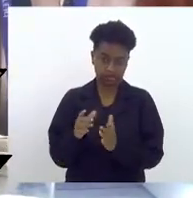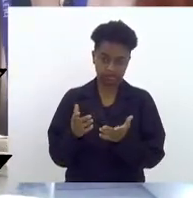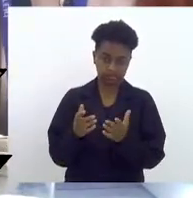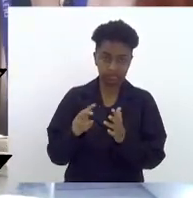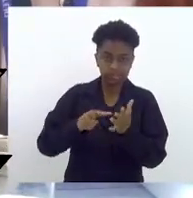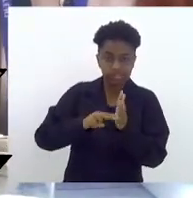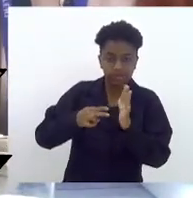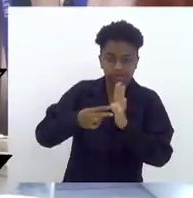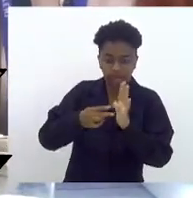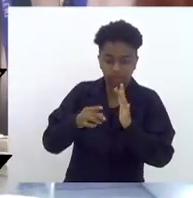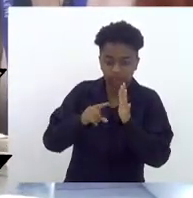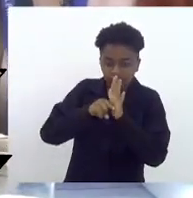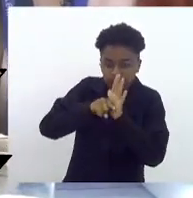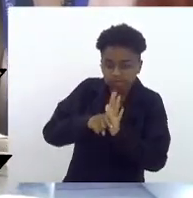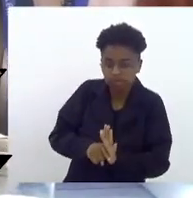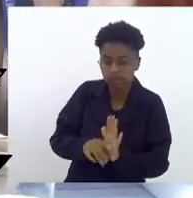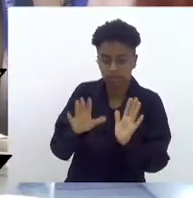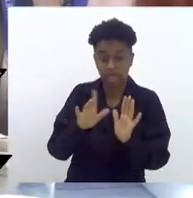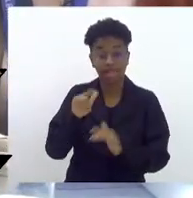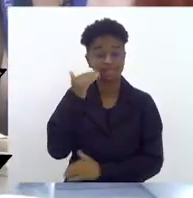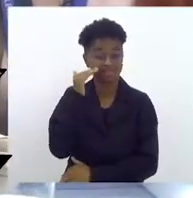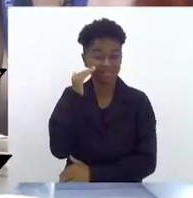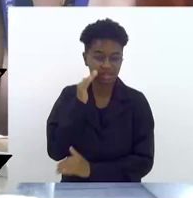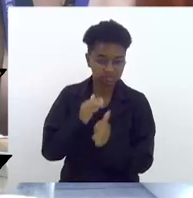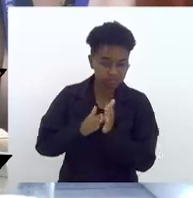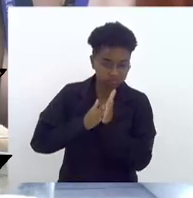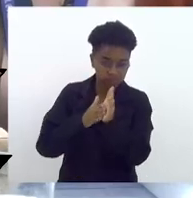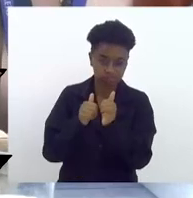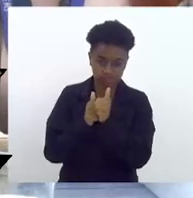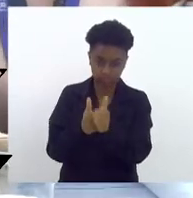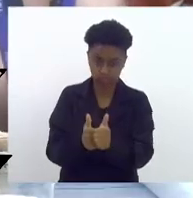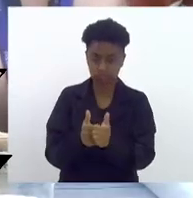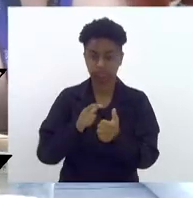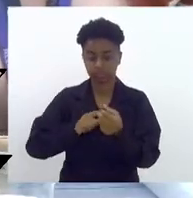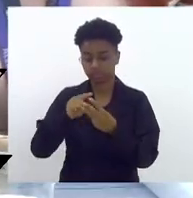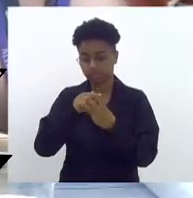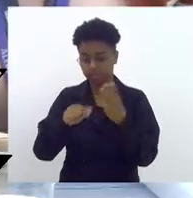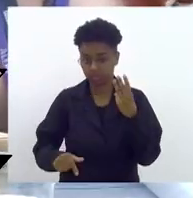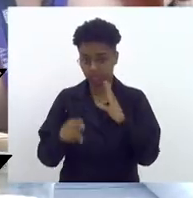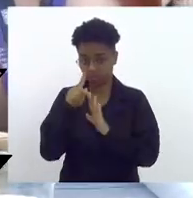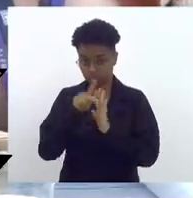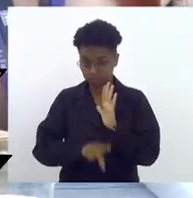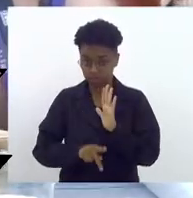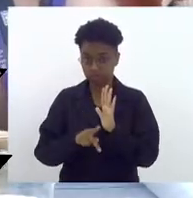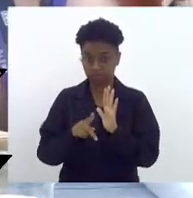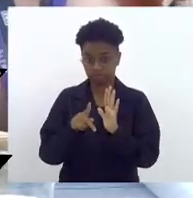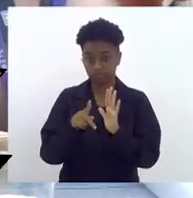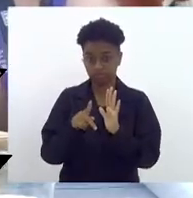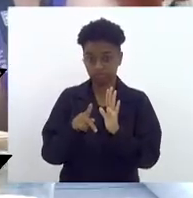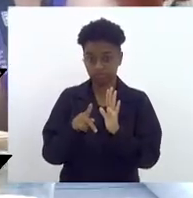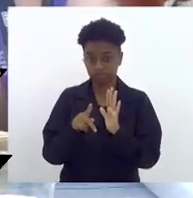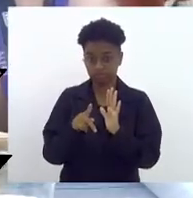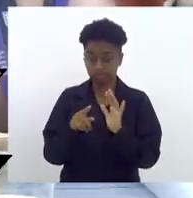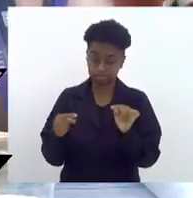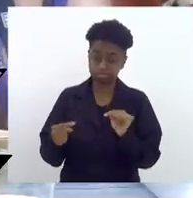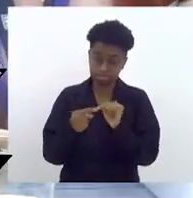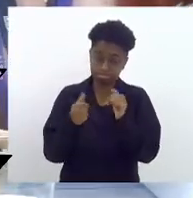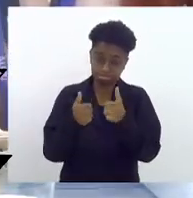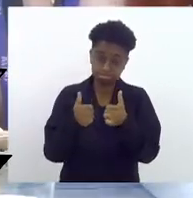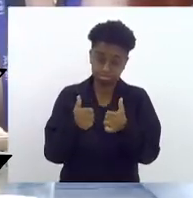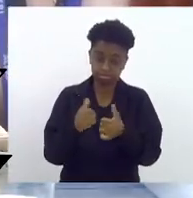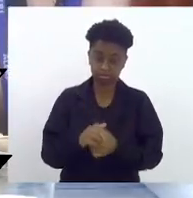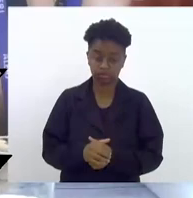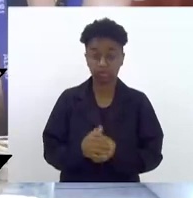de interpretação literal os três projetos em questão são absolutamente pertinentes